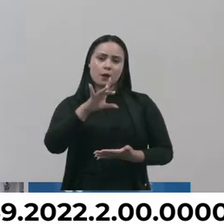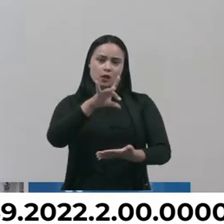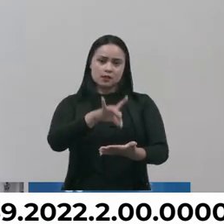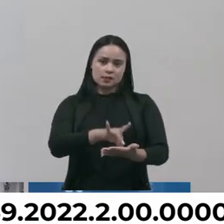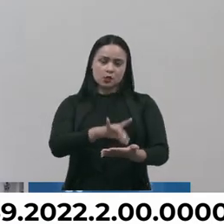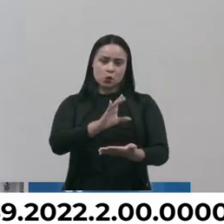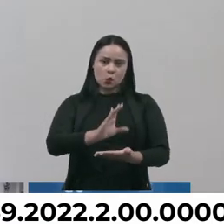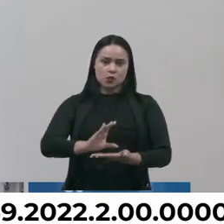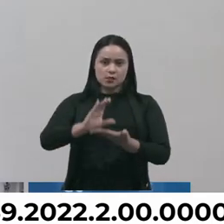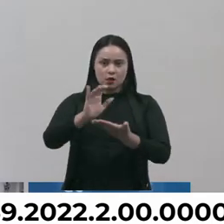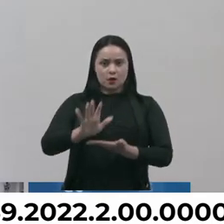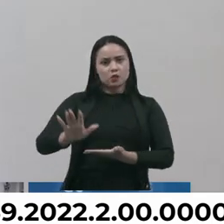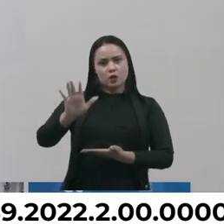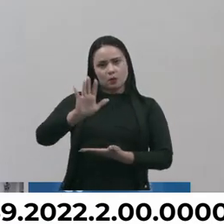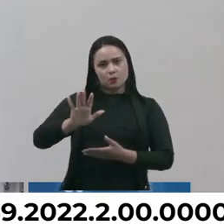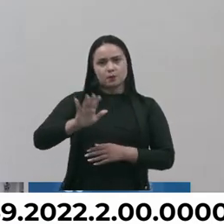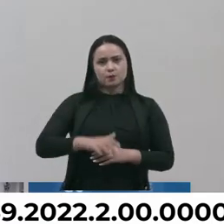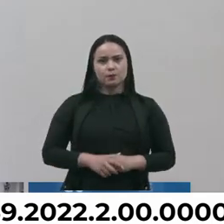do Conselho Nacional.